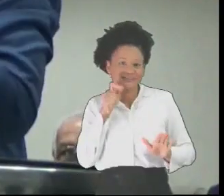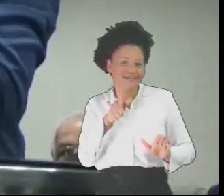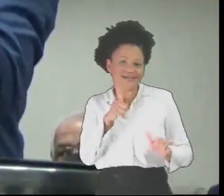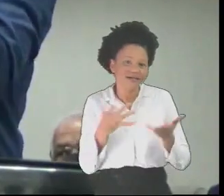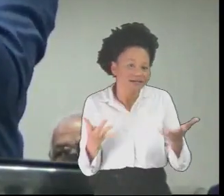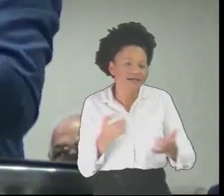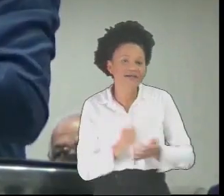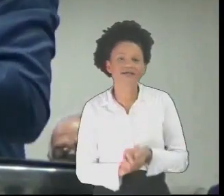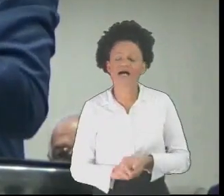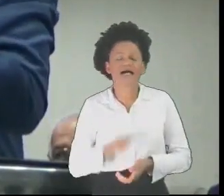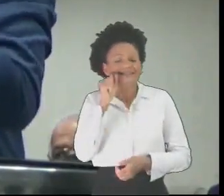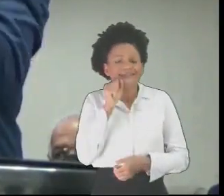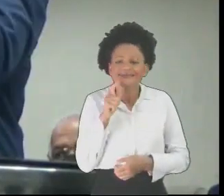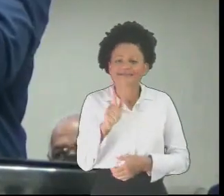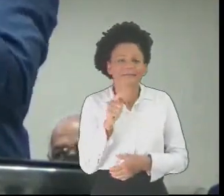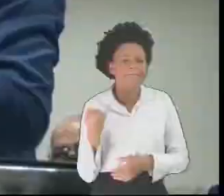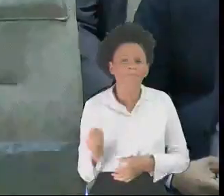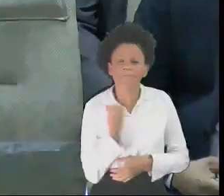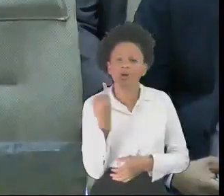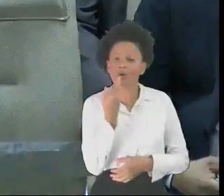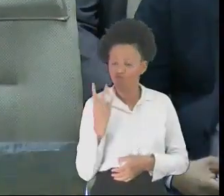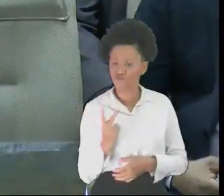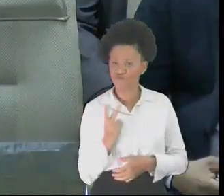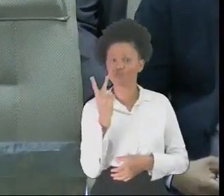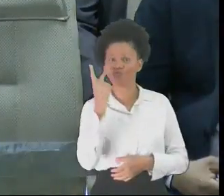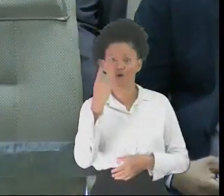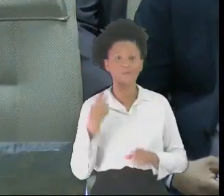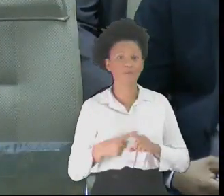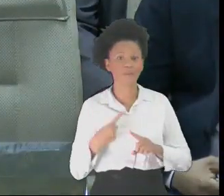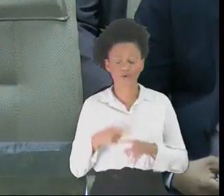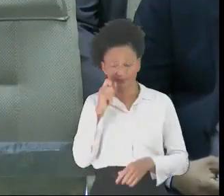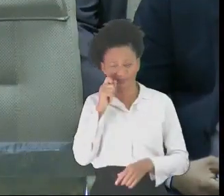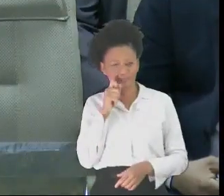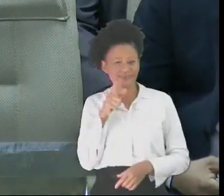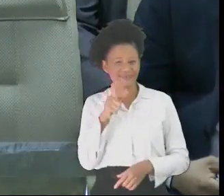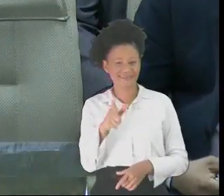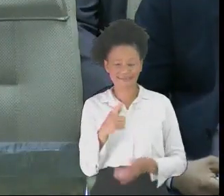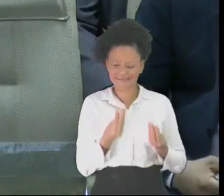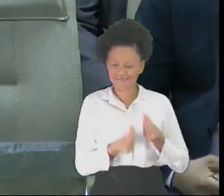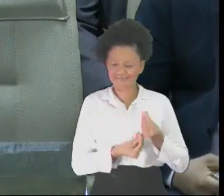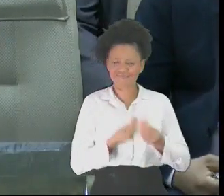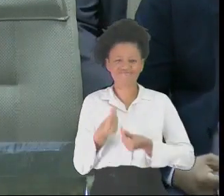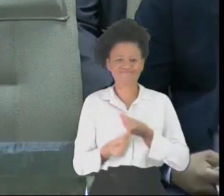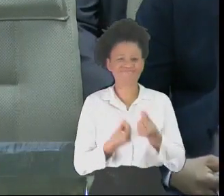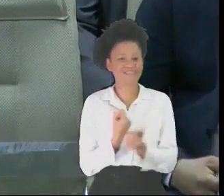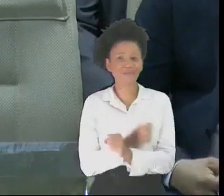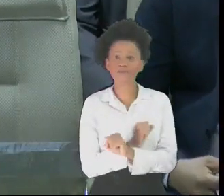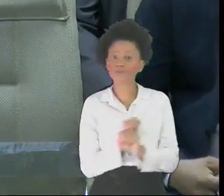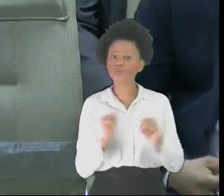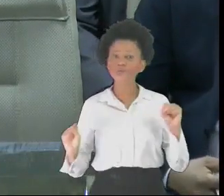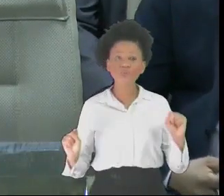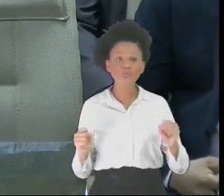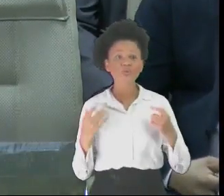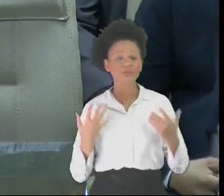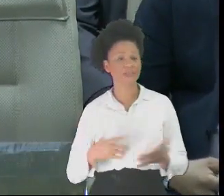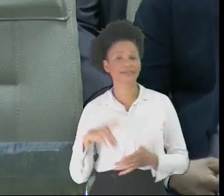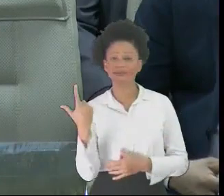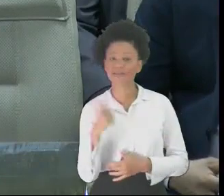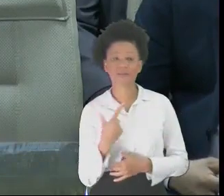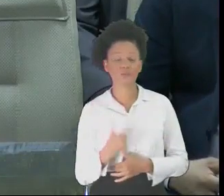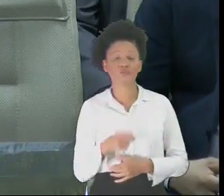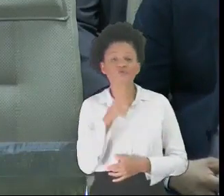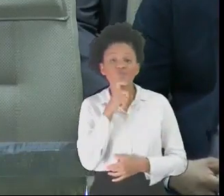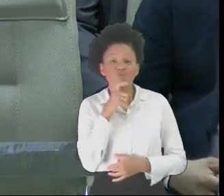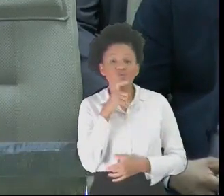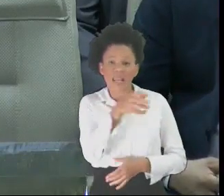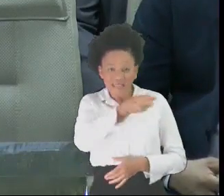sal? O sal era tão precioso. Porque o sal, sem sal, a vida se tornava impossível. Porque não existia